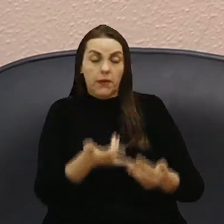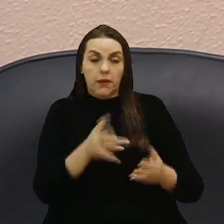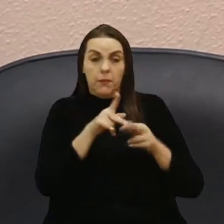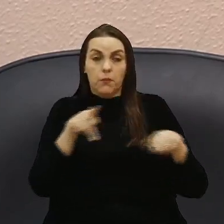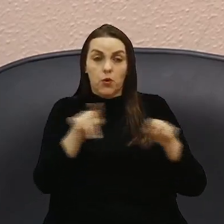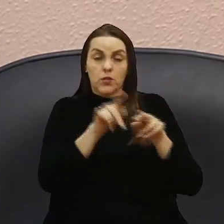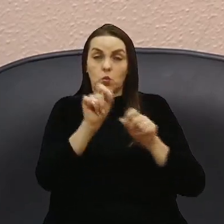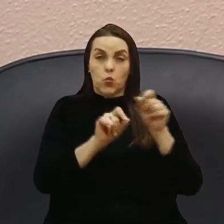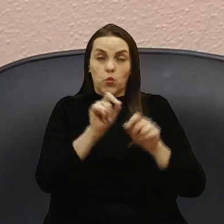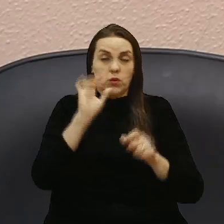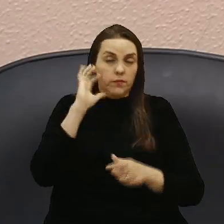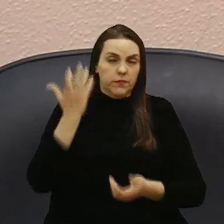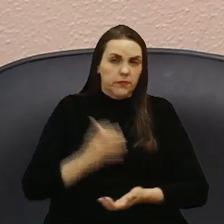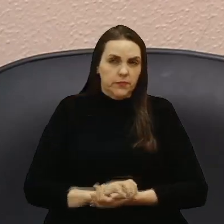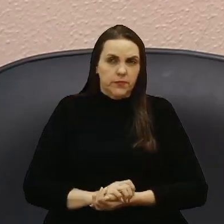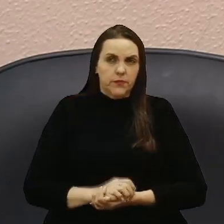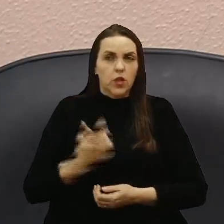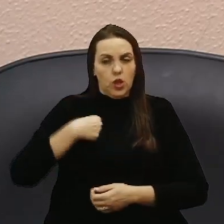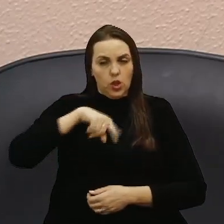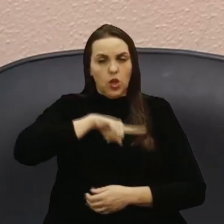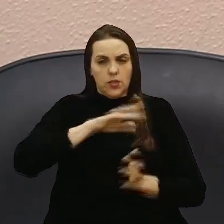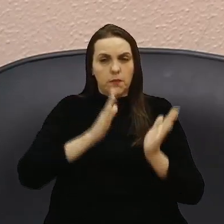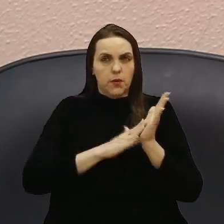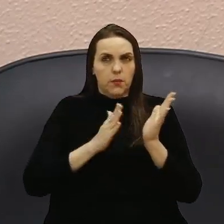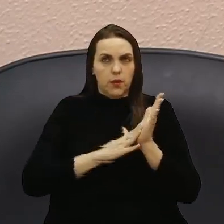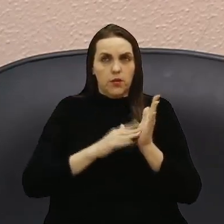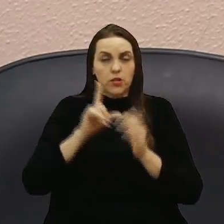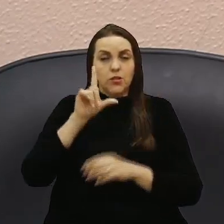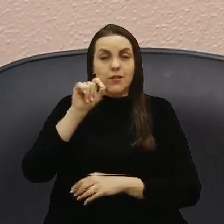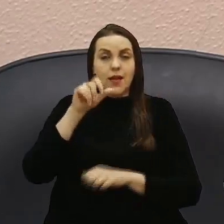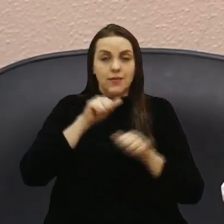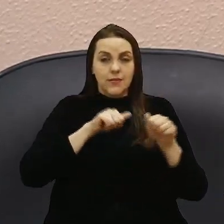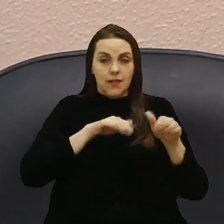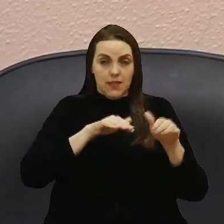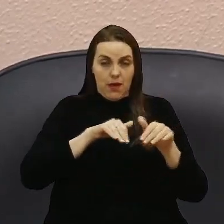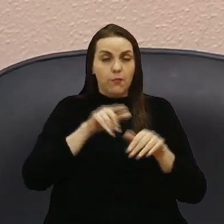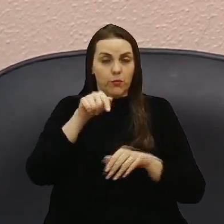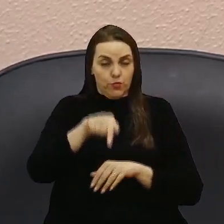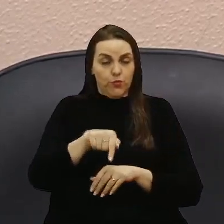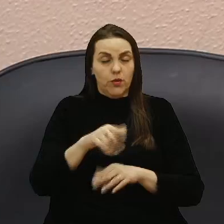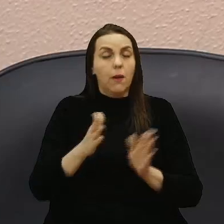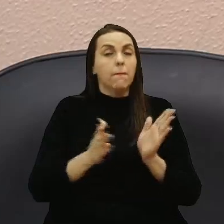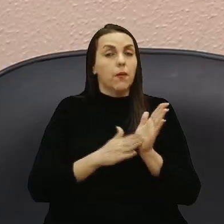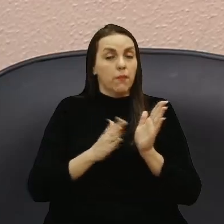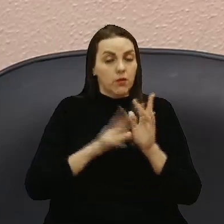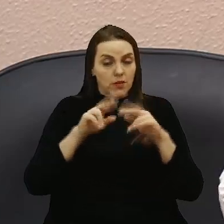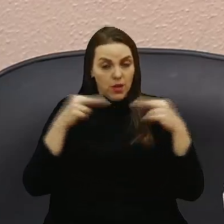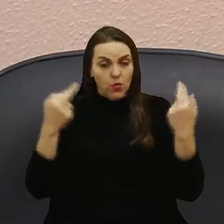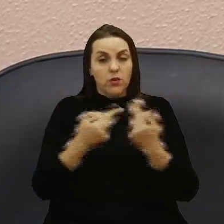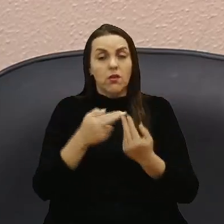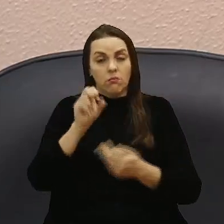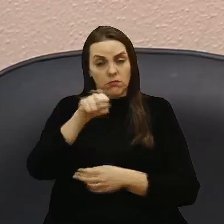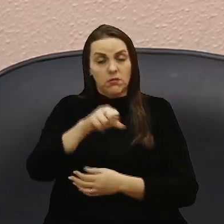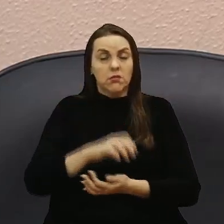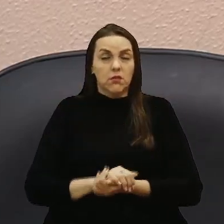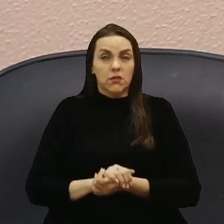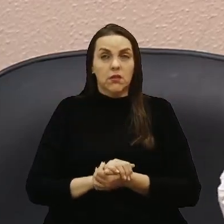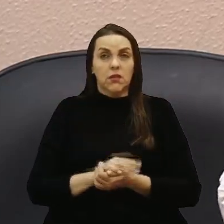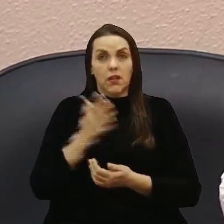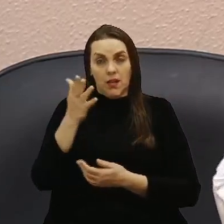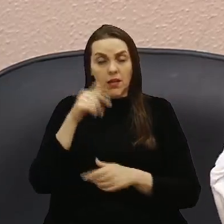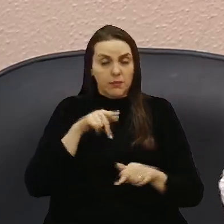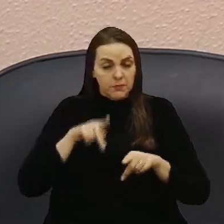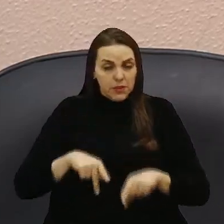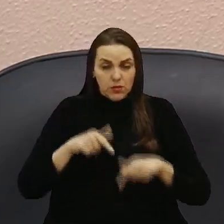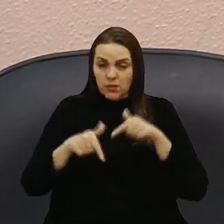E nós propusemos que houvesse, nesse dia 10 de setembro, nós propusemos que houvesse uma reunião, vereadora Estela, com as pessoas que trabalham lá.